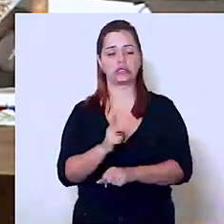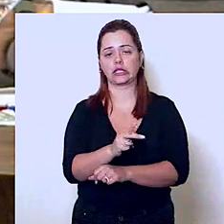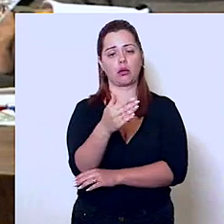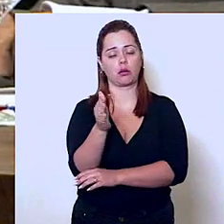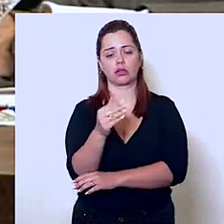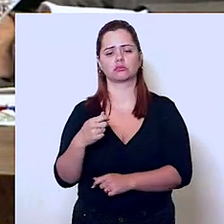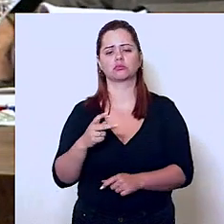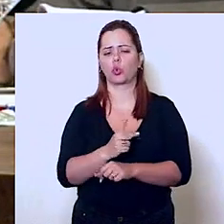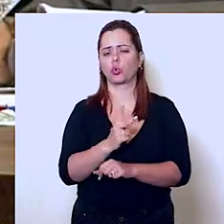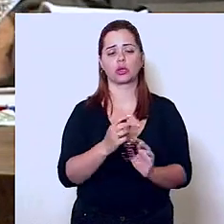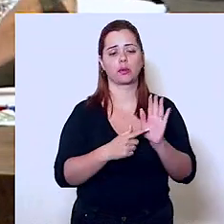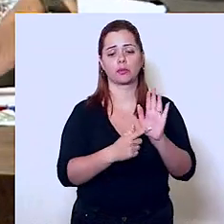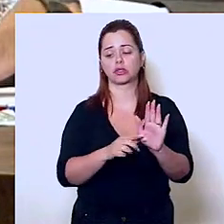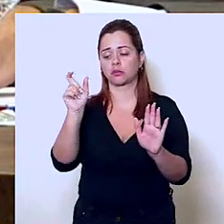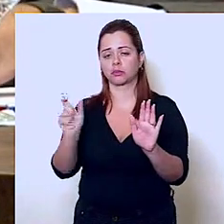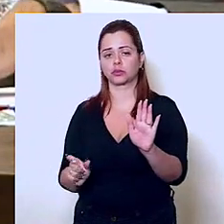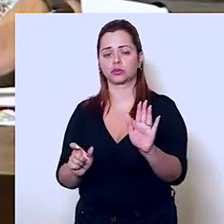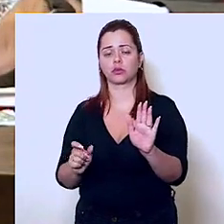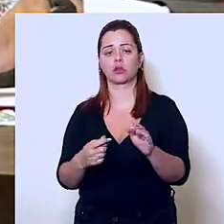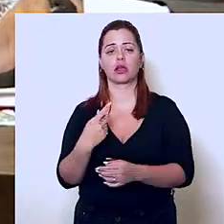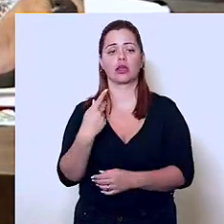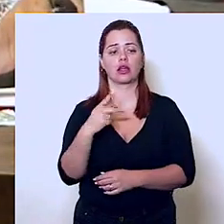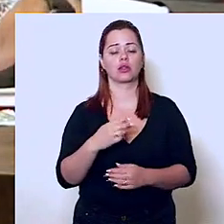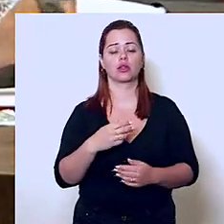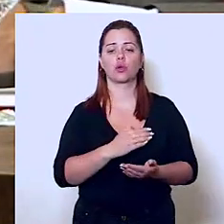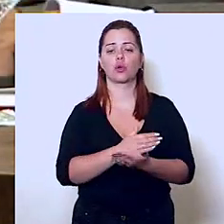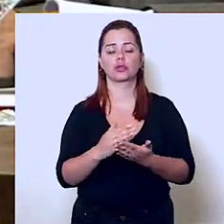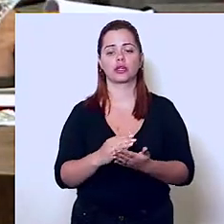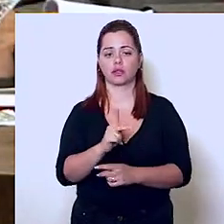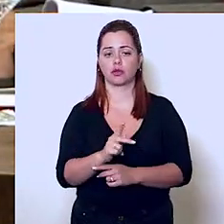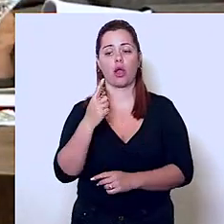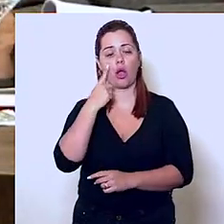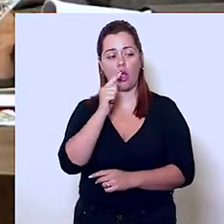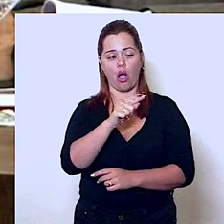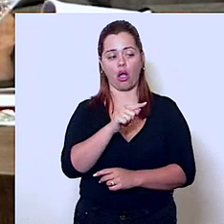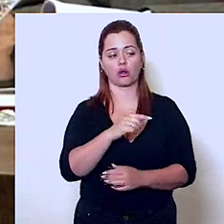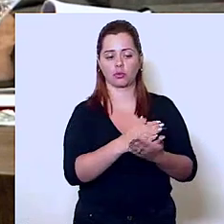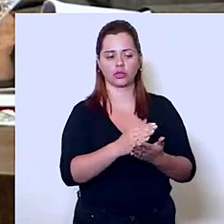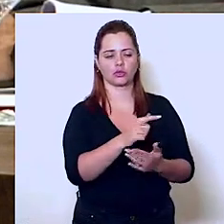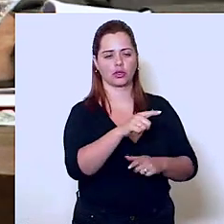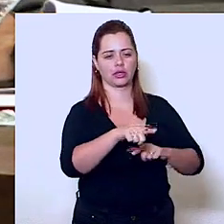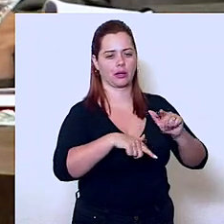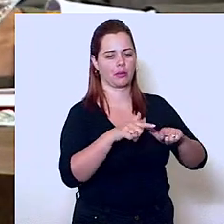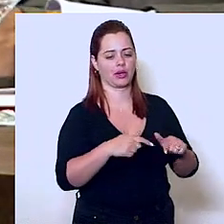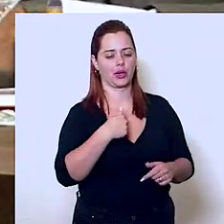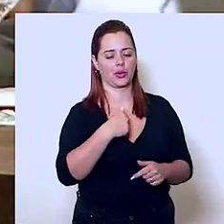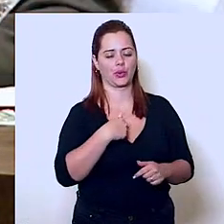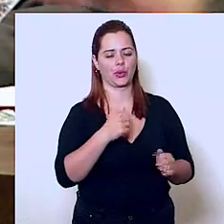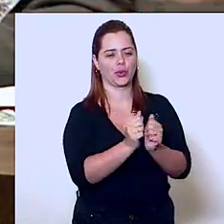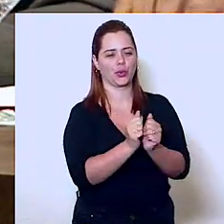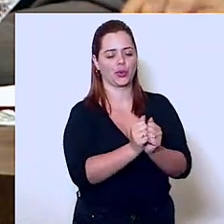alguma pessoa, ele começava sempre com essa frase: olha, o Murilo começou a trabalhar comigo no Itamaraty. E eu ficava